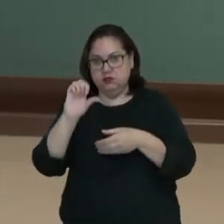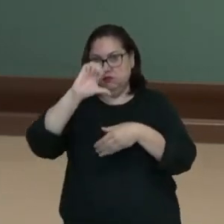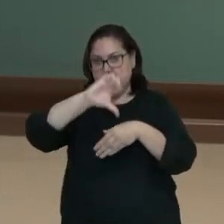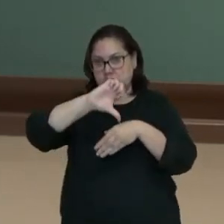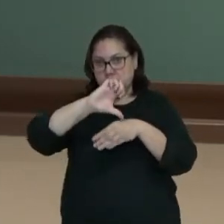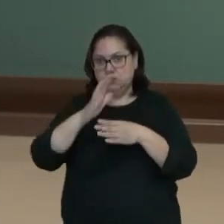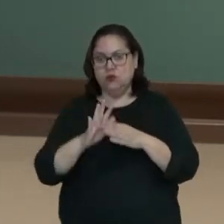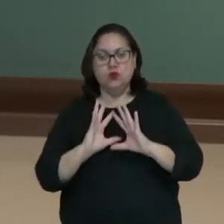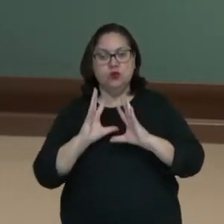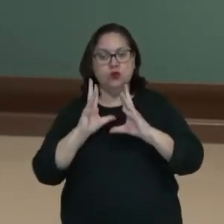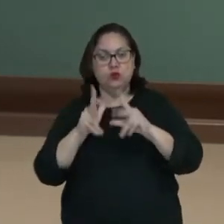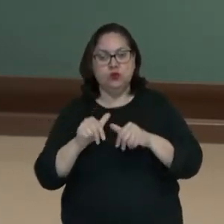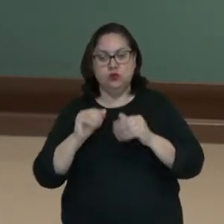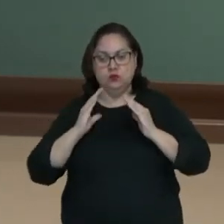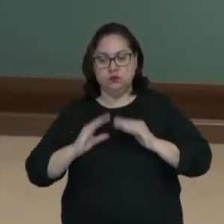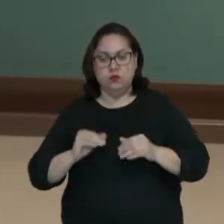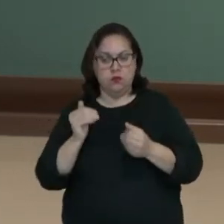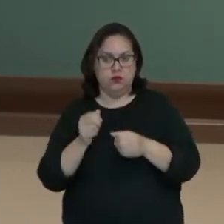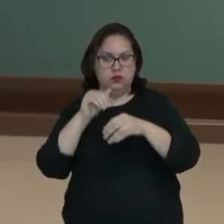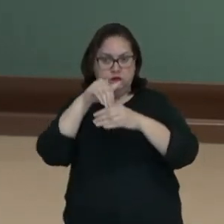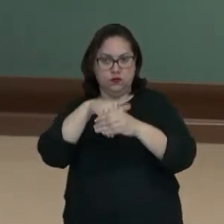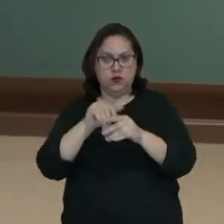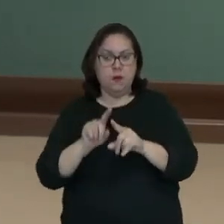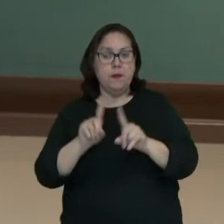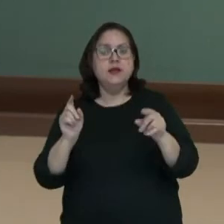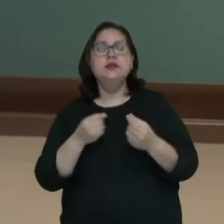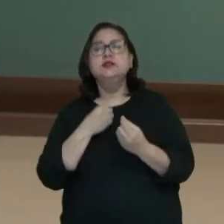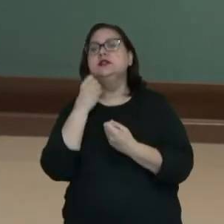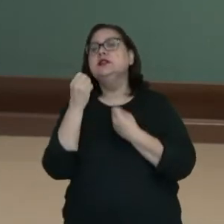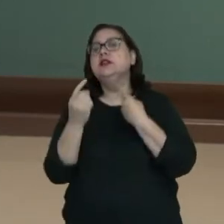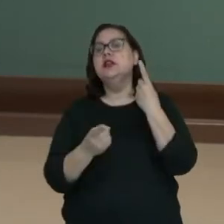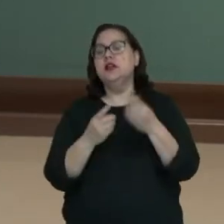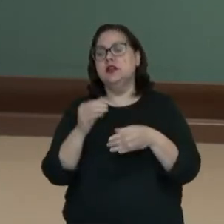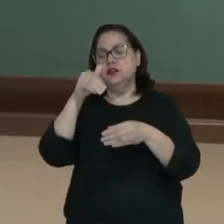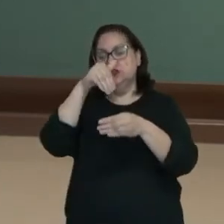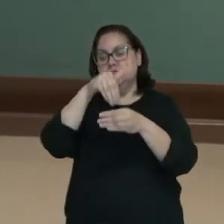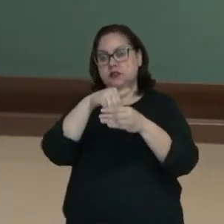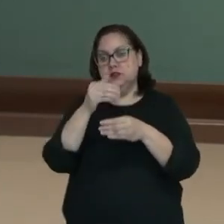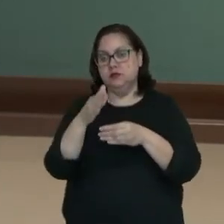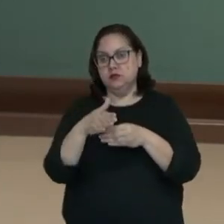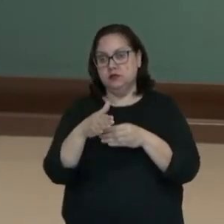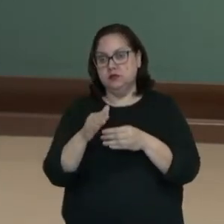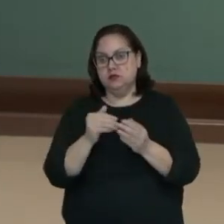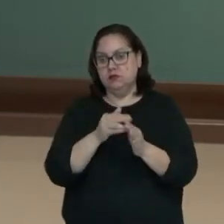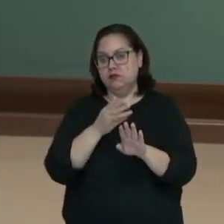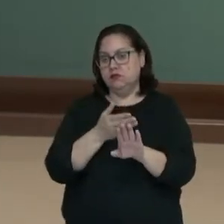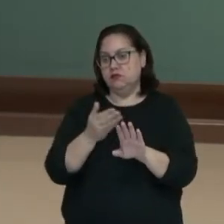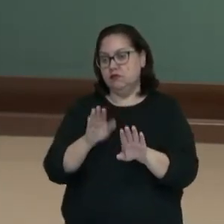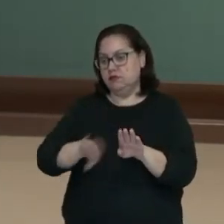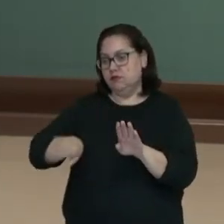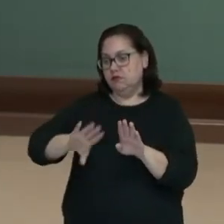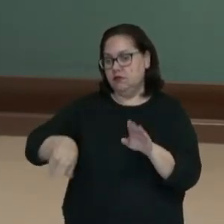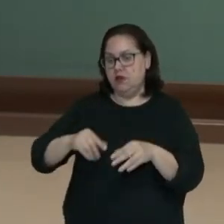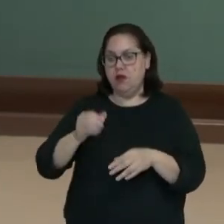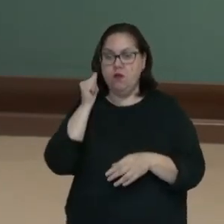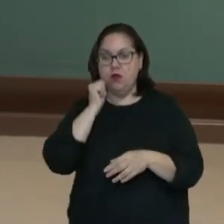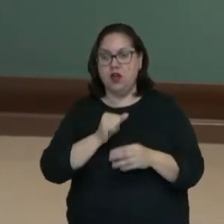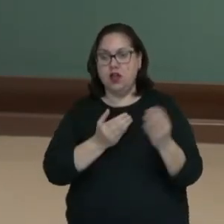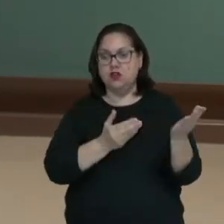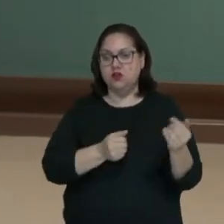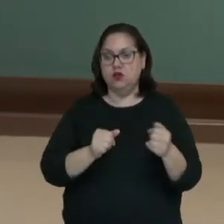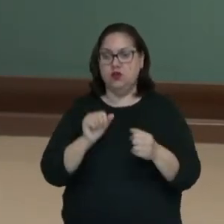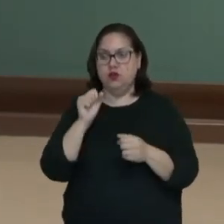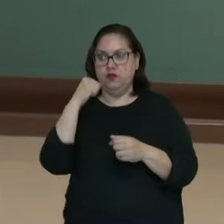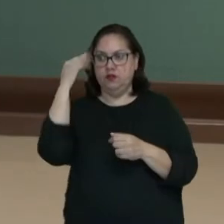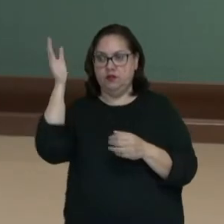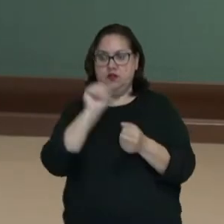Todo cidadão pode votar, mas quem era cidadão? Excluíam um monte de gente. Mulher, jovem,